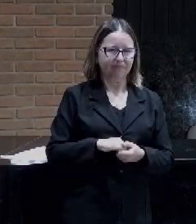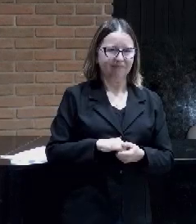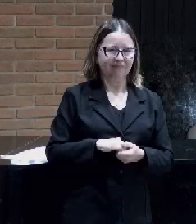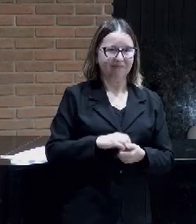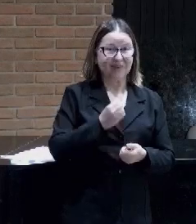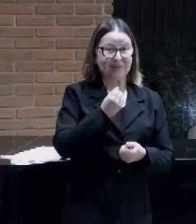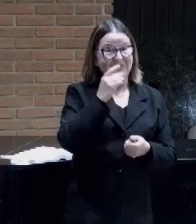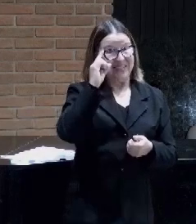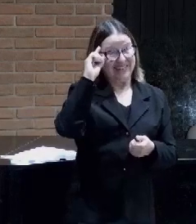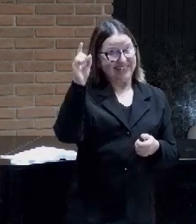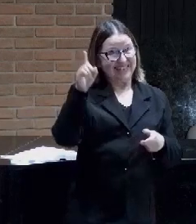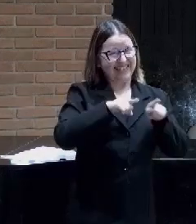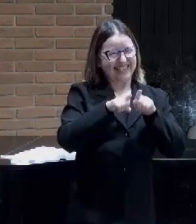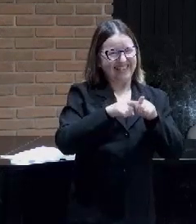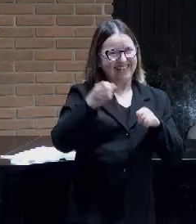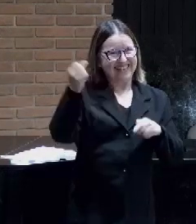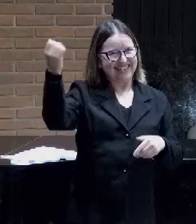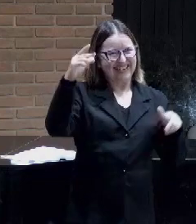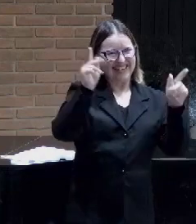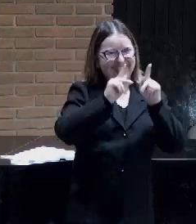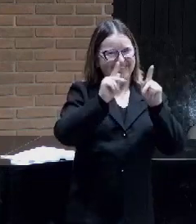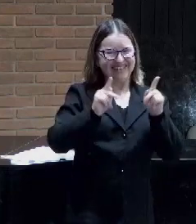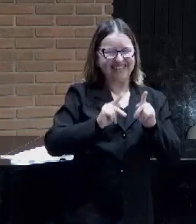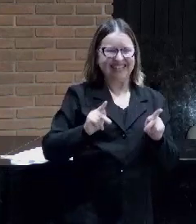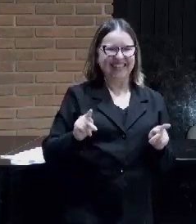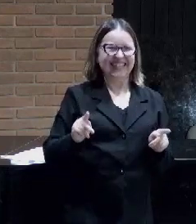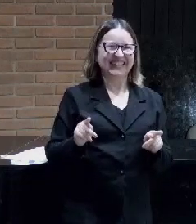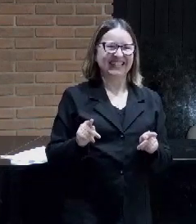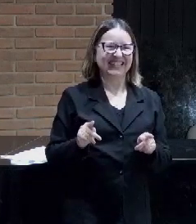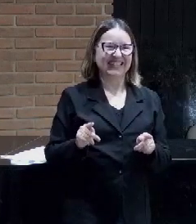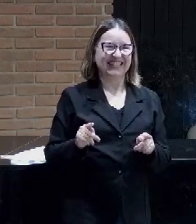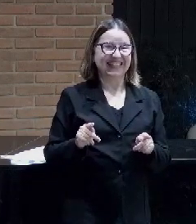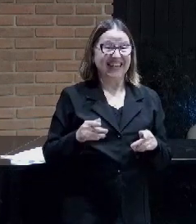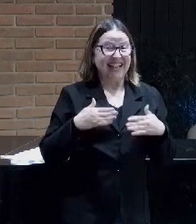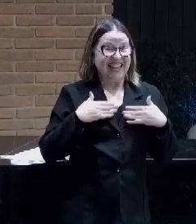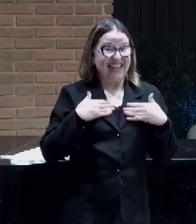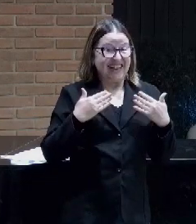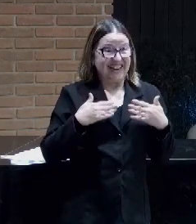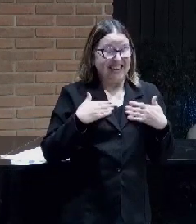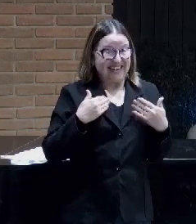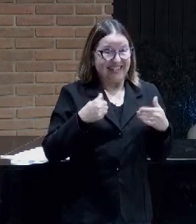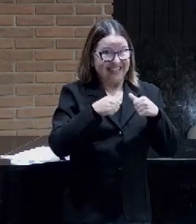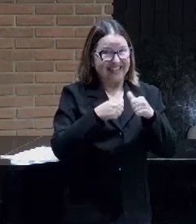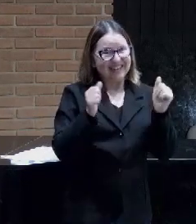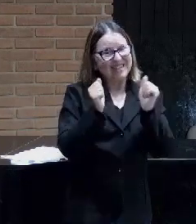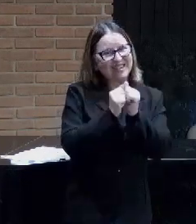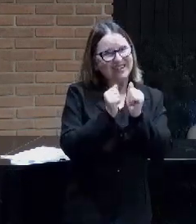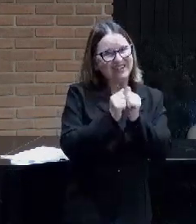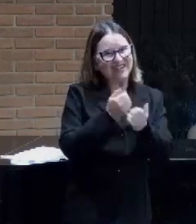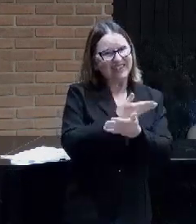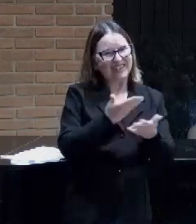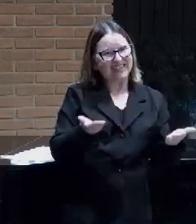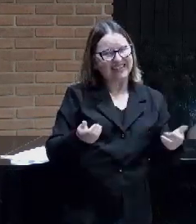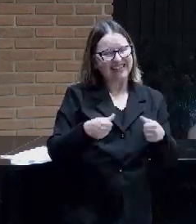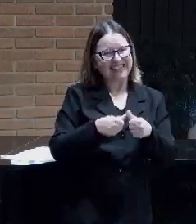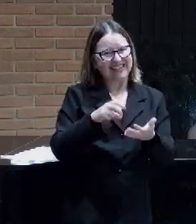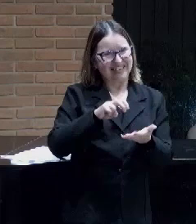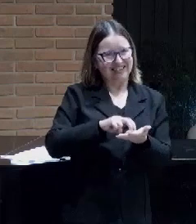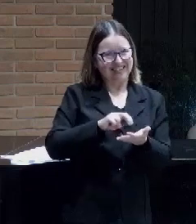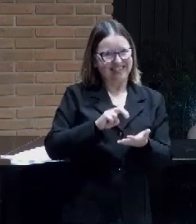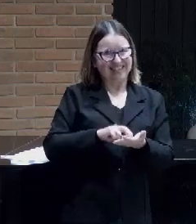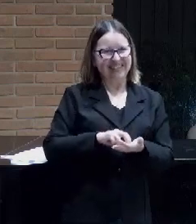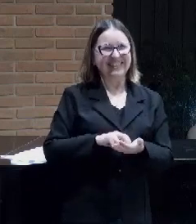dia, irmãos, graça e paz. É um privilégio poder estar com vocês nessa manhã. E